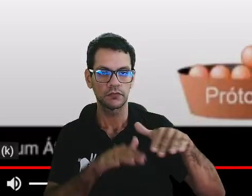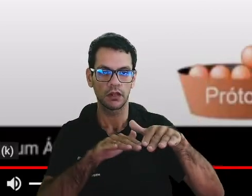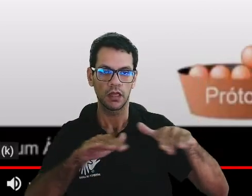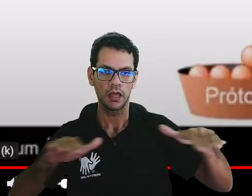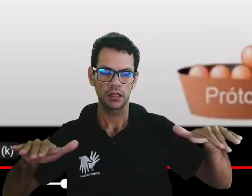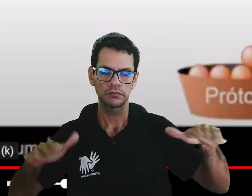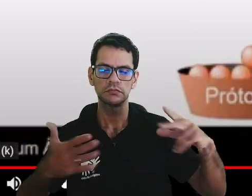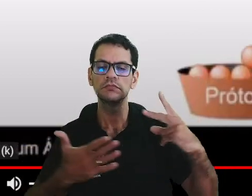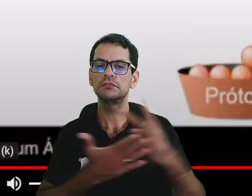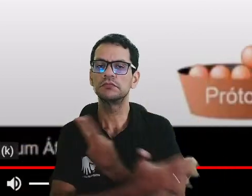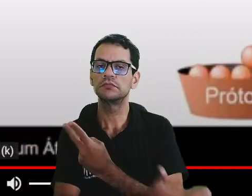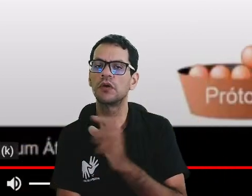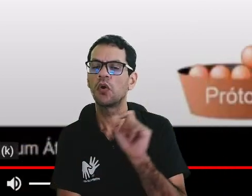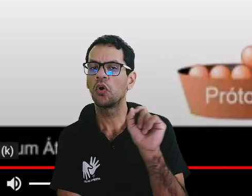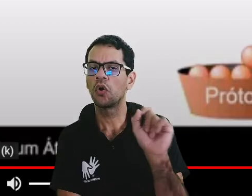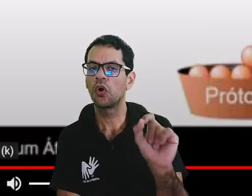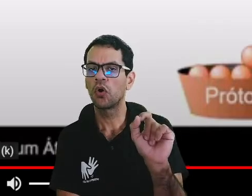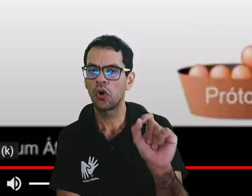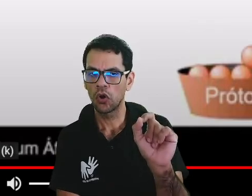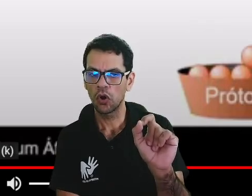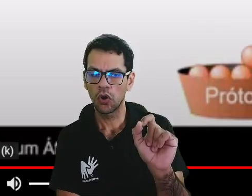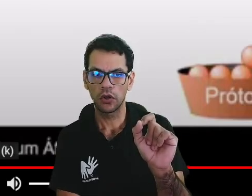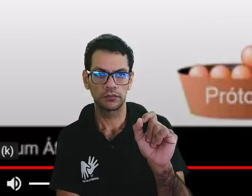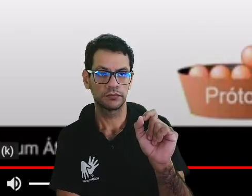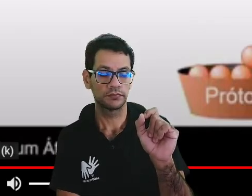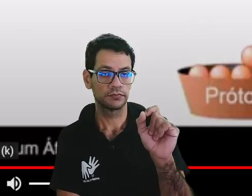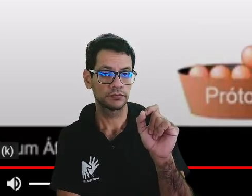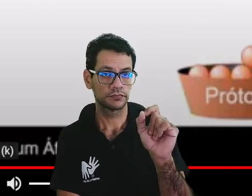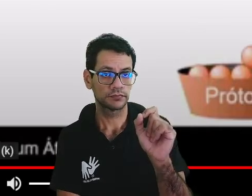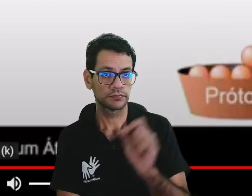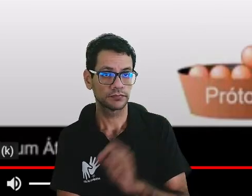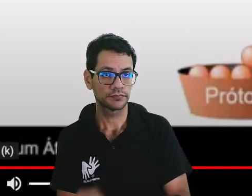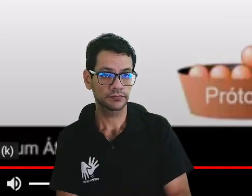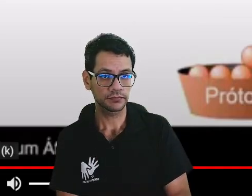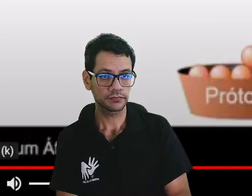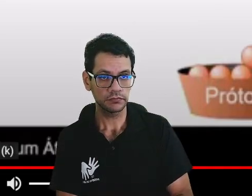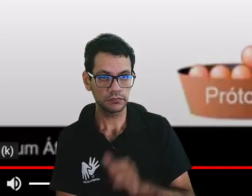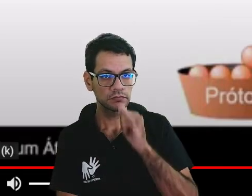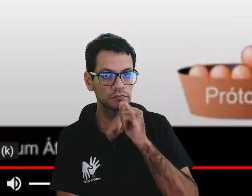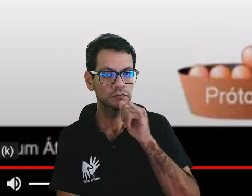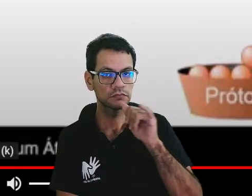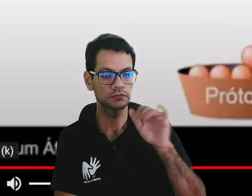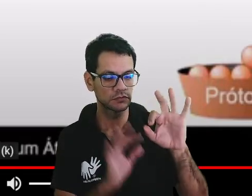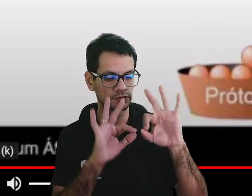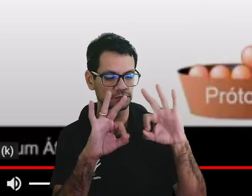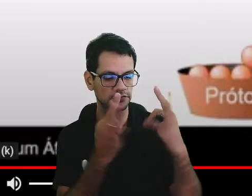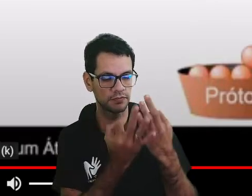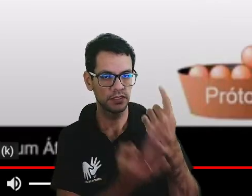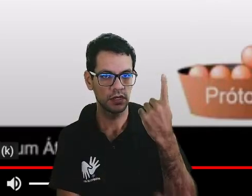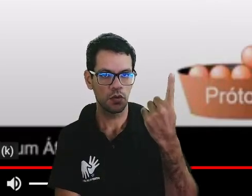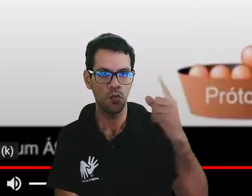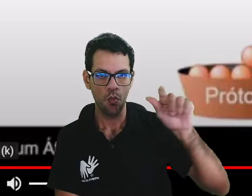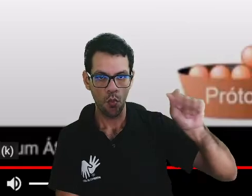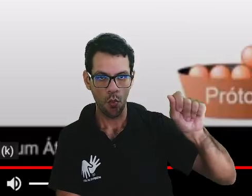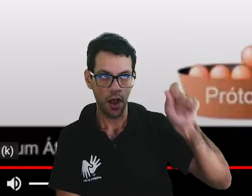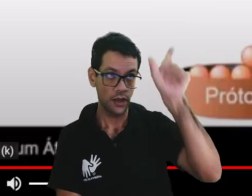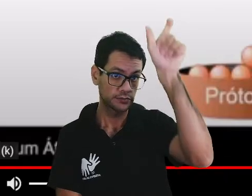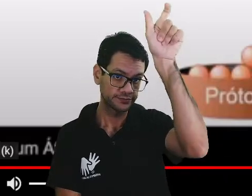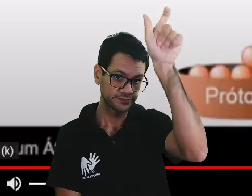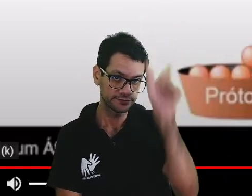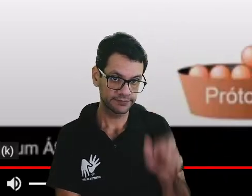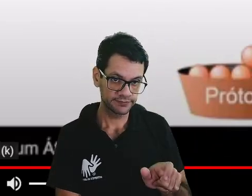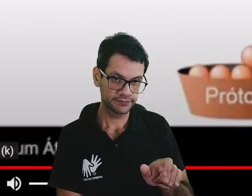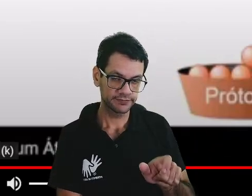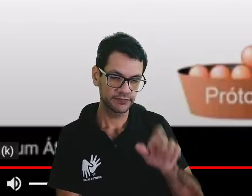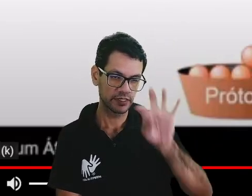acontece? Esses elementos que estão todos aqui na família 1A, a gente já vai aproveitar